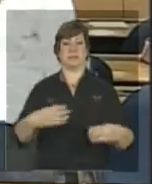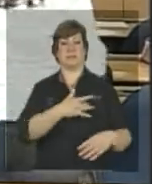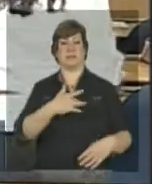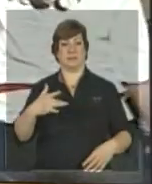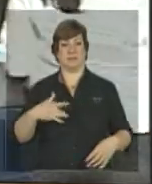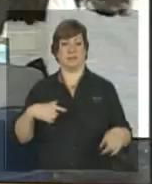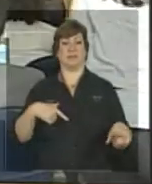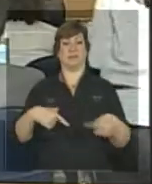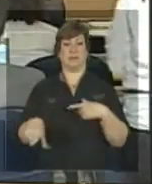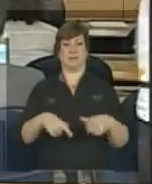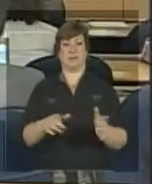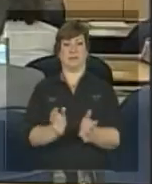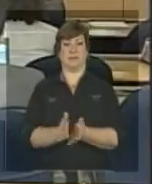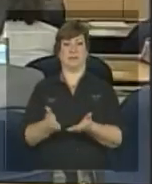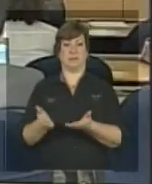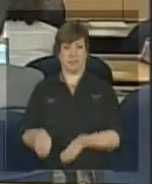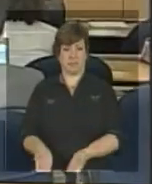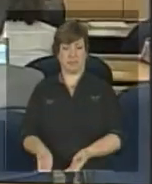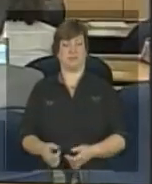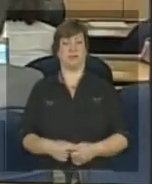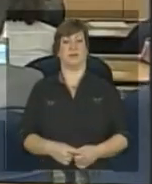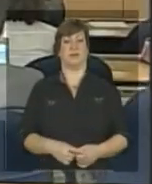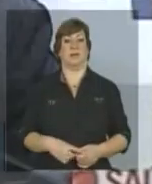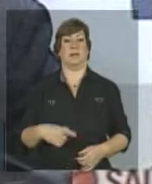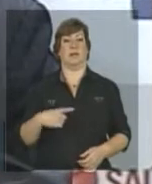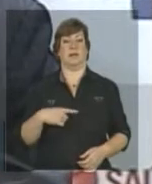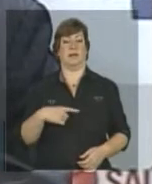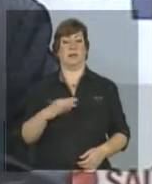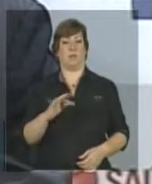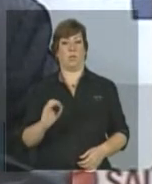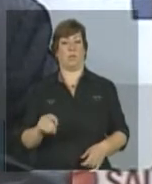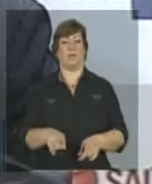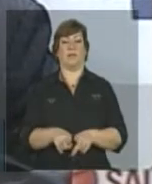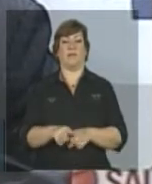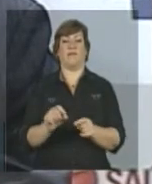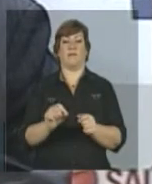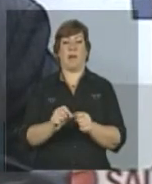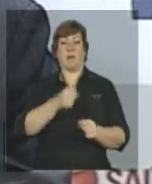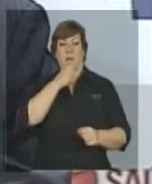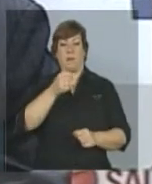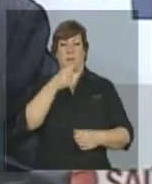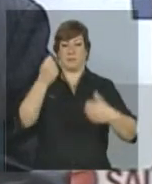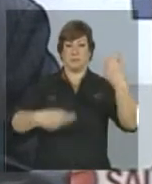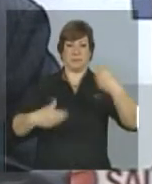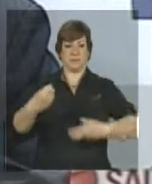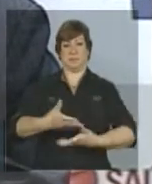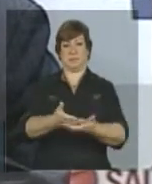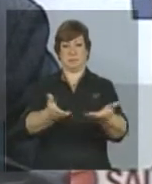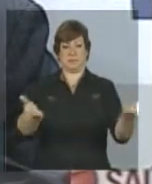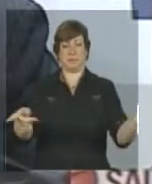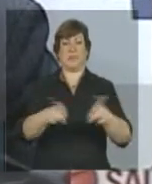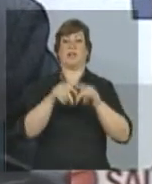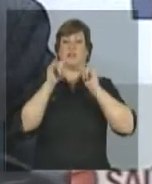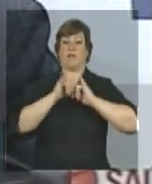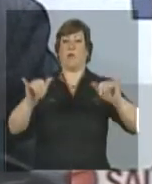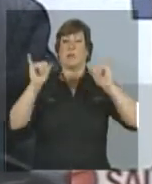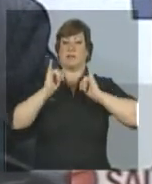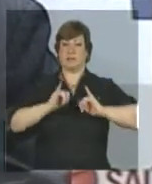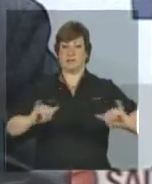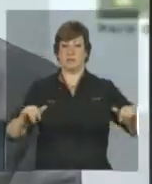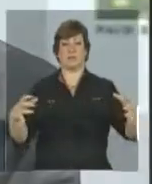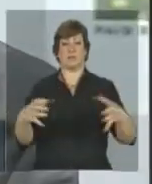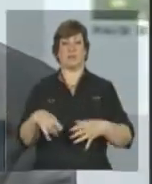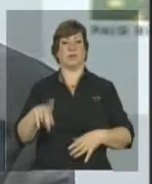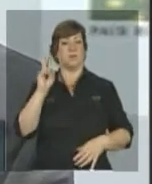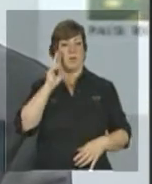a ABTO, faz uma entrevista coletiva conjunta para a divulgação dos dados. Isso tem a ver também com